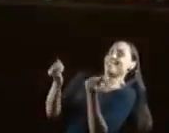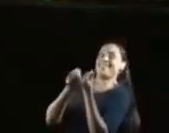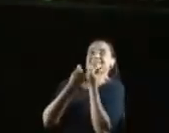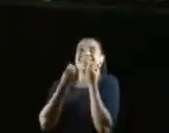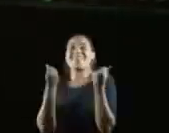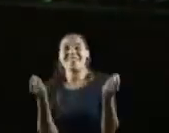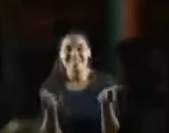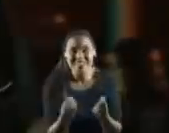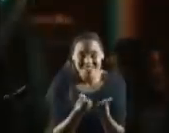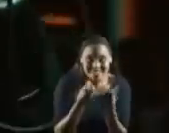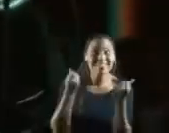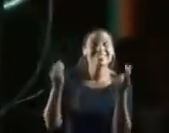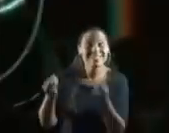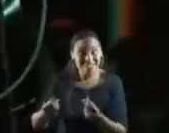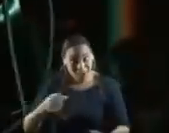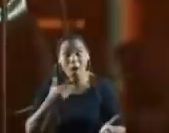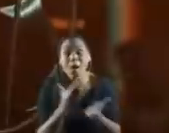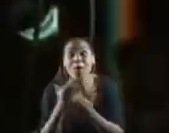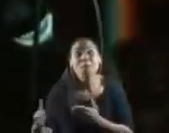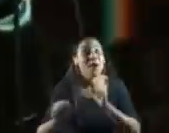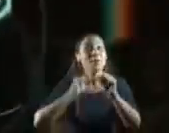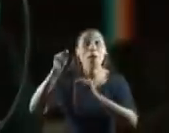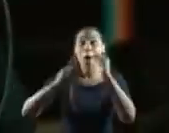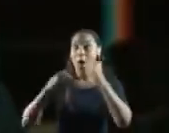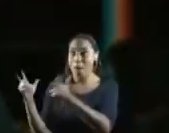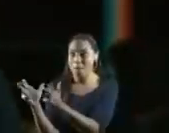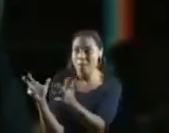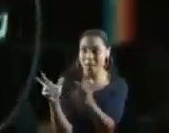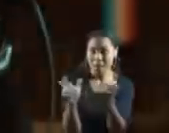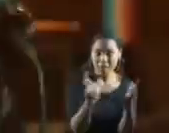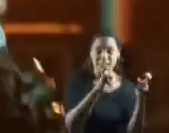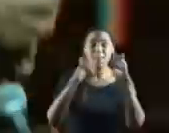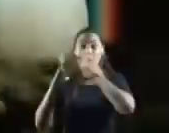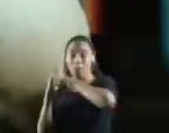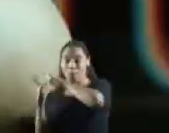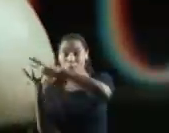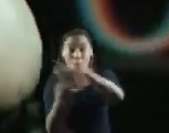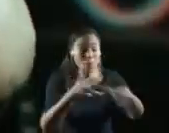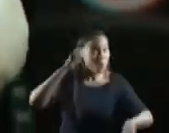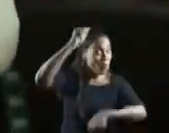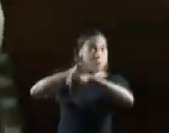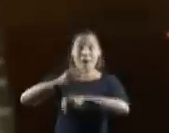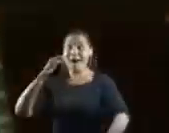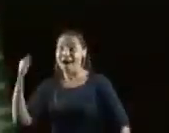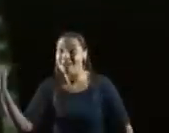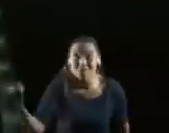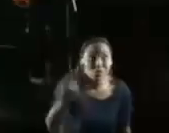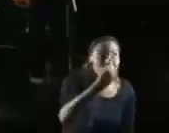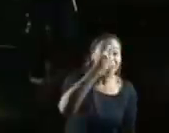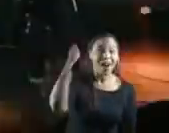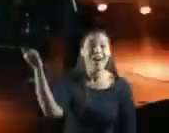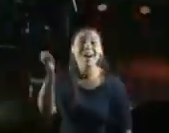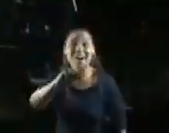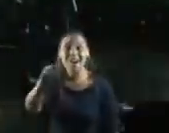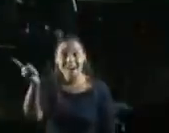sensibilidade, e eu começo a perceber que o mundo não para de girar.